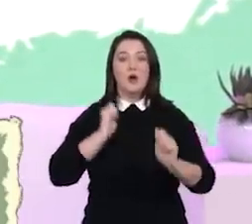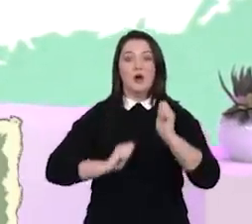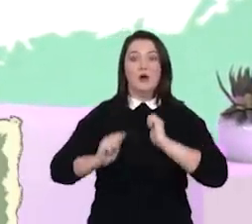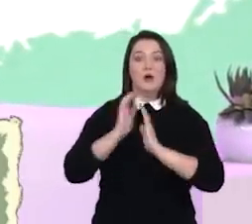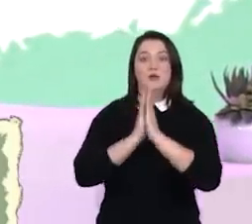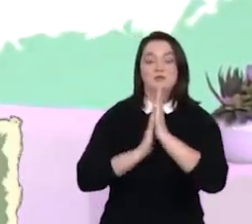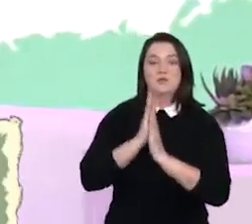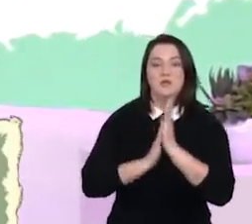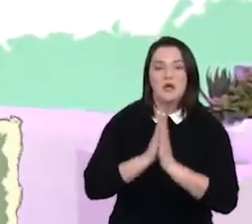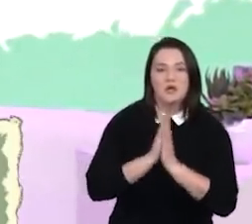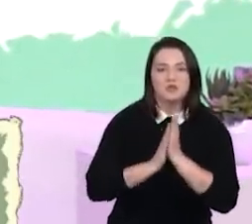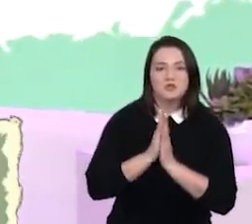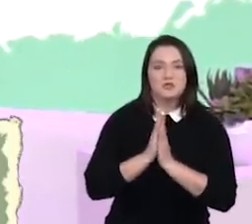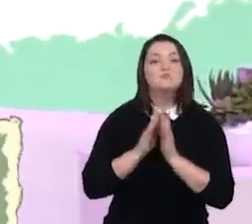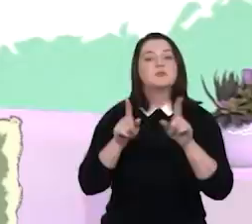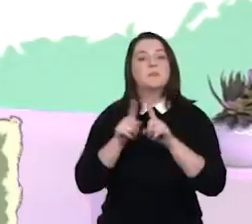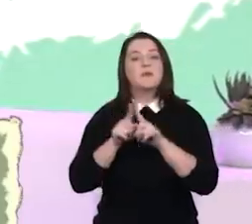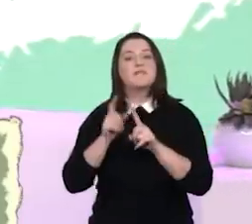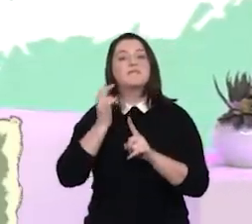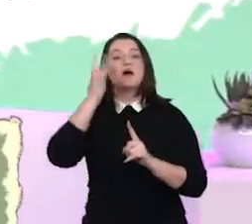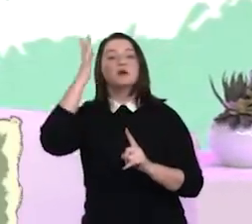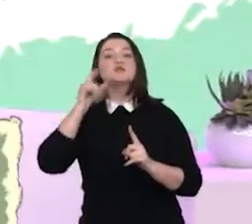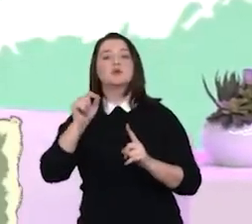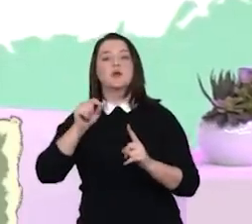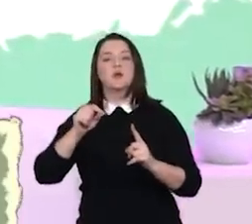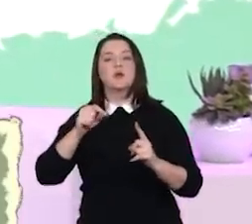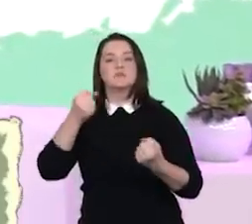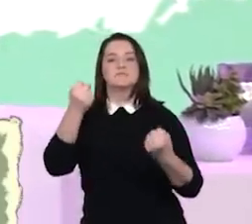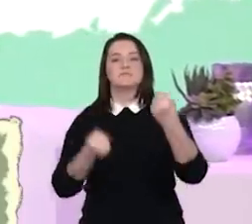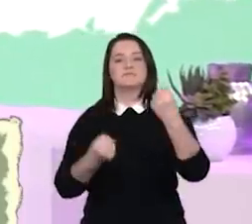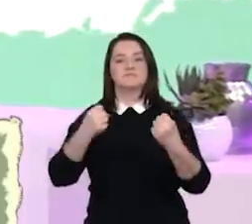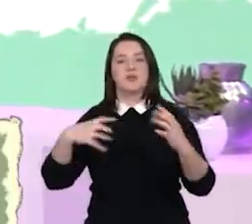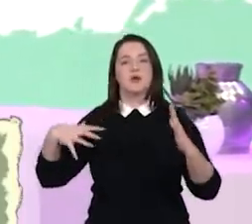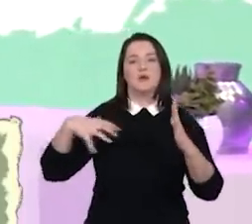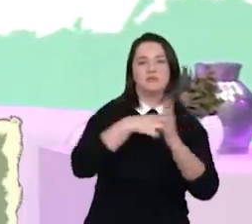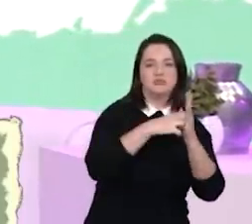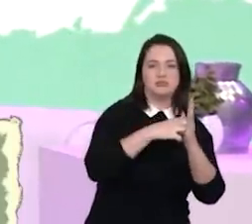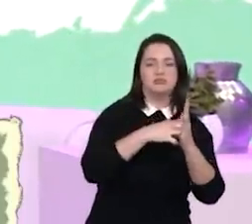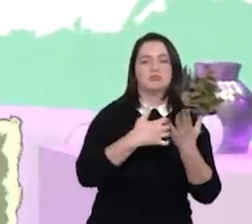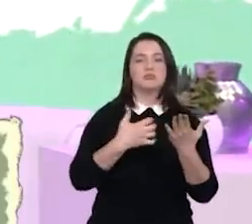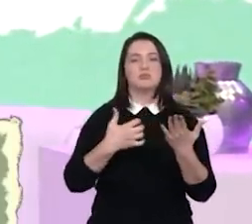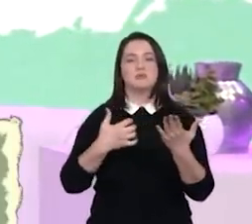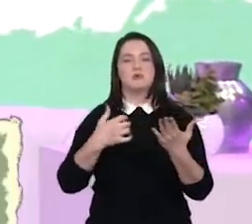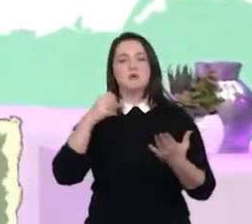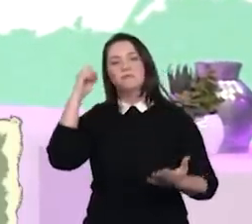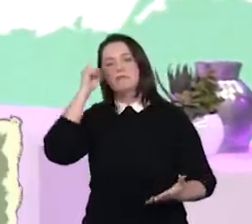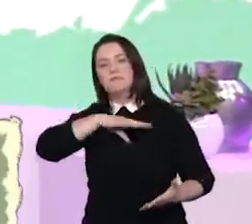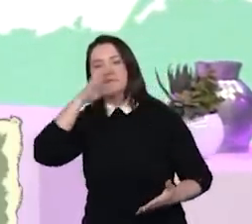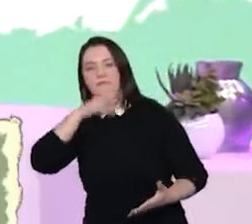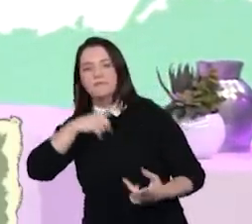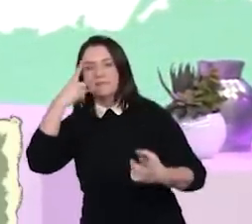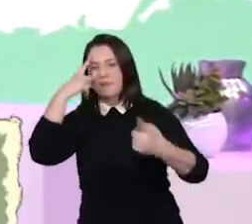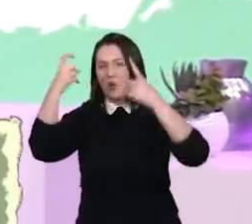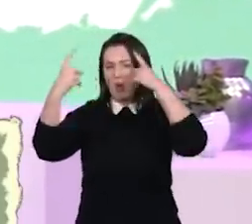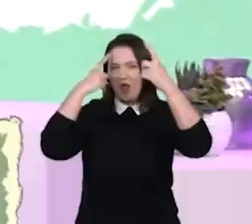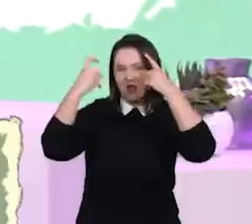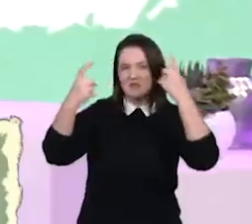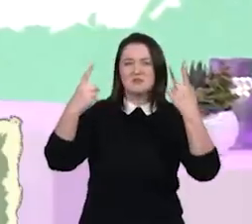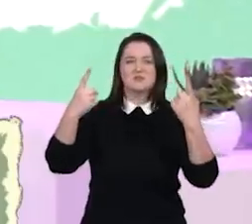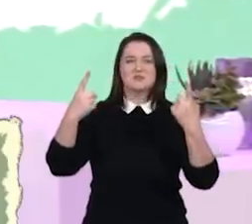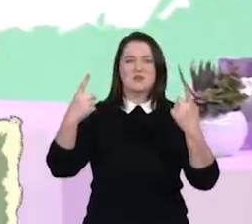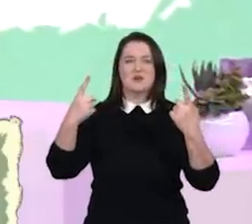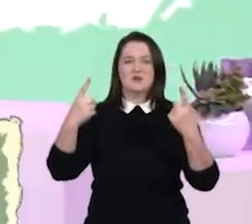a acidentes de trânsito, a doenças físicas, a violência de todas as ordens,